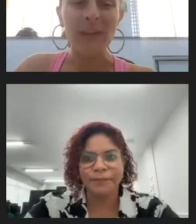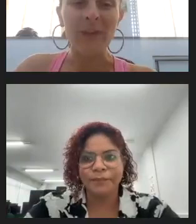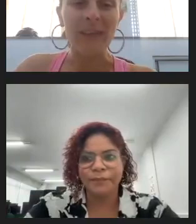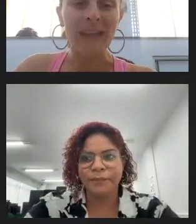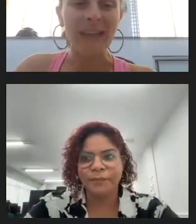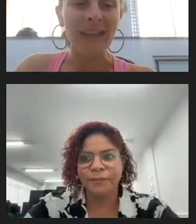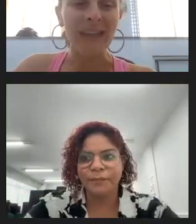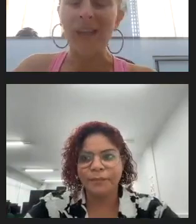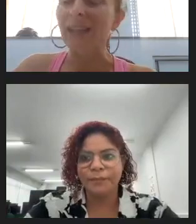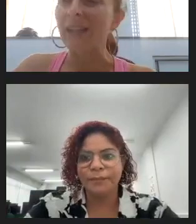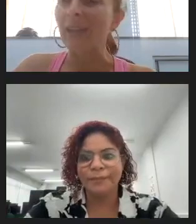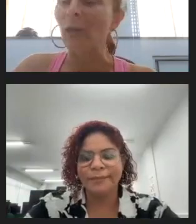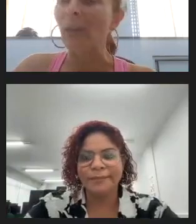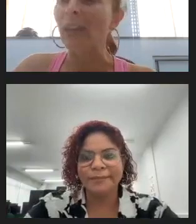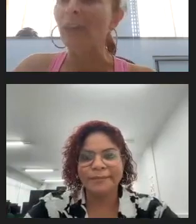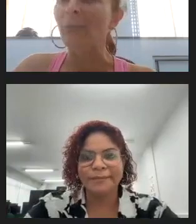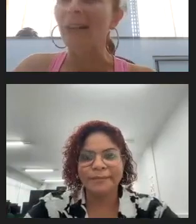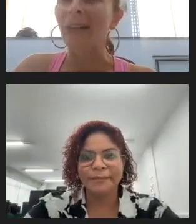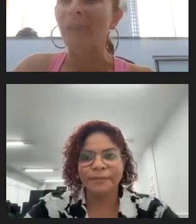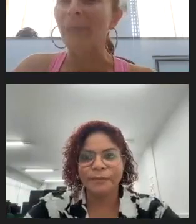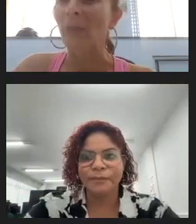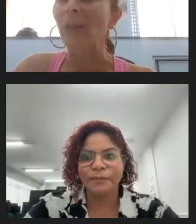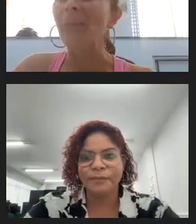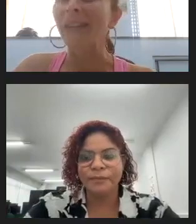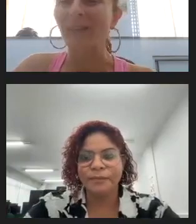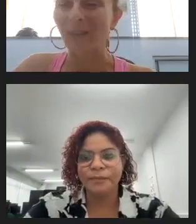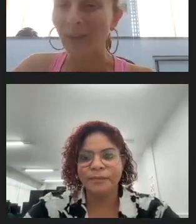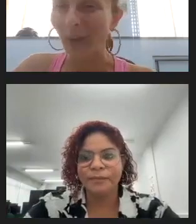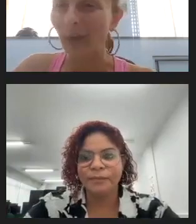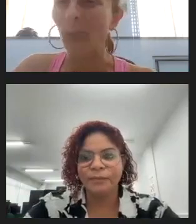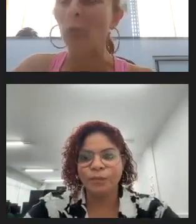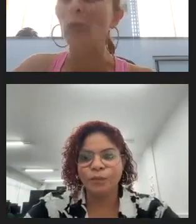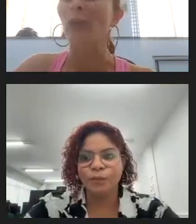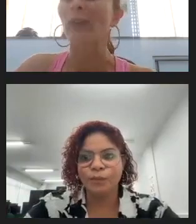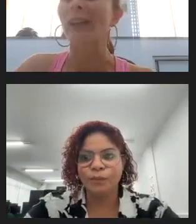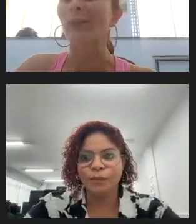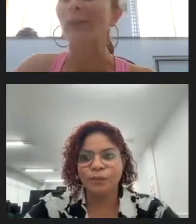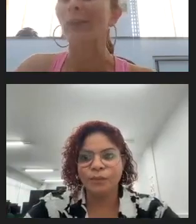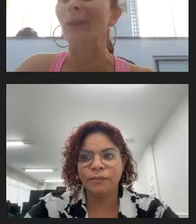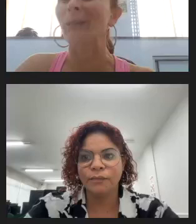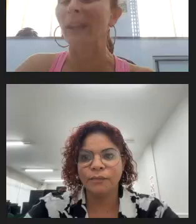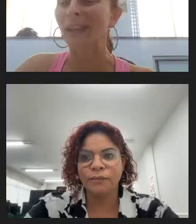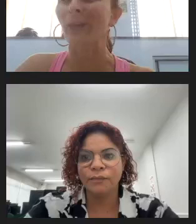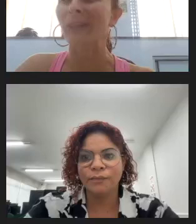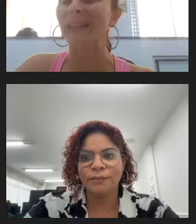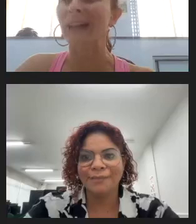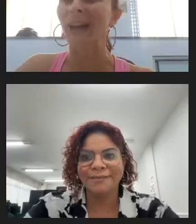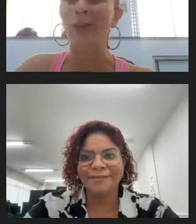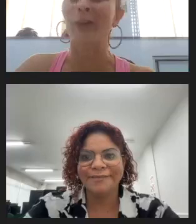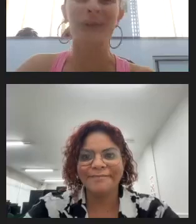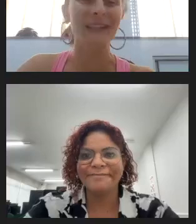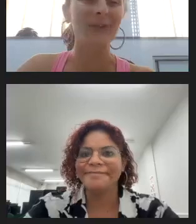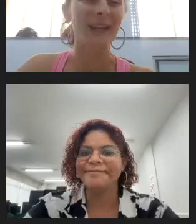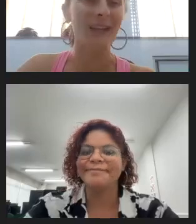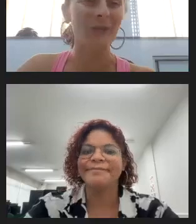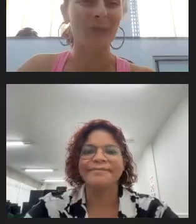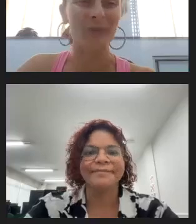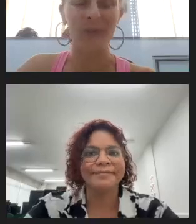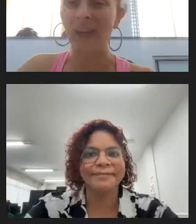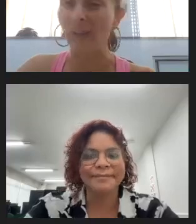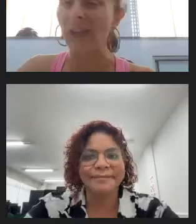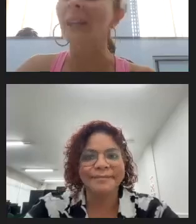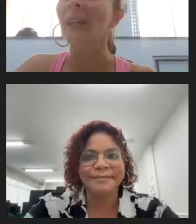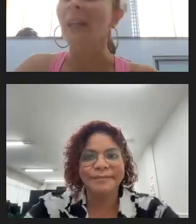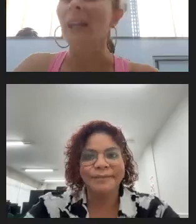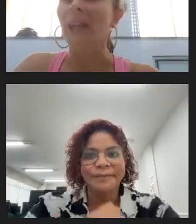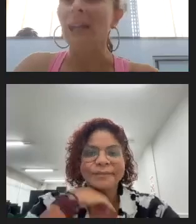só gostaria, eu até coloquei um lembretezinho lá no Moodle, né? Quando eu lembrei ontem da aula, que mandei um recadinho